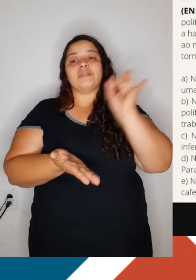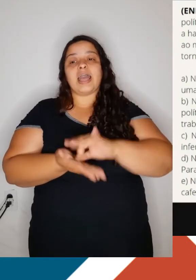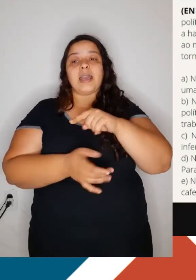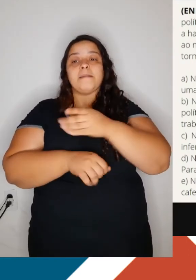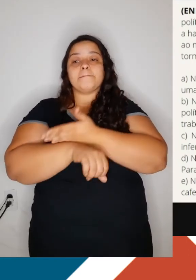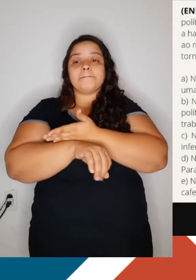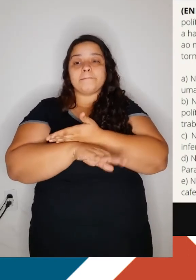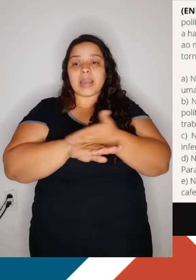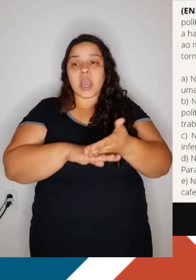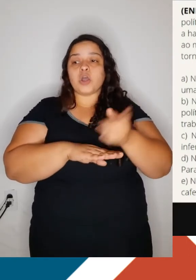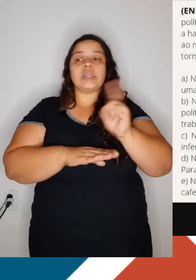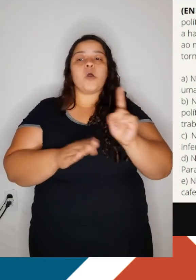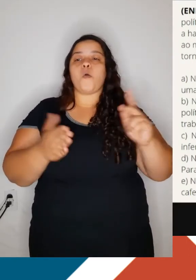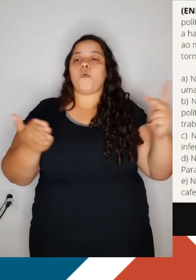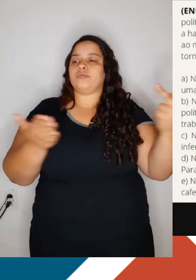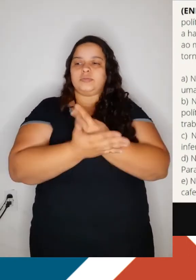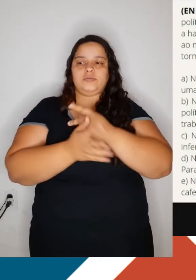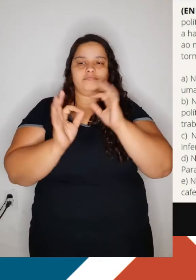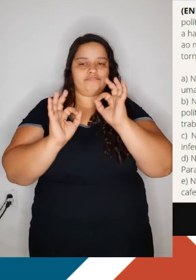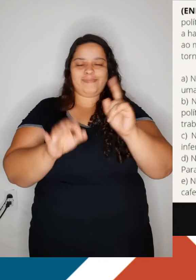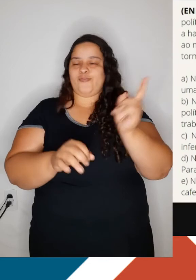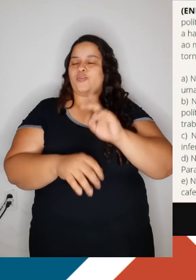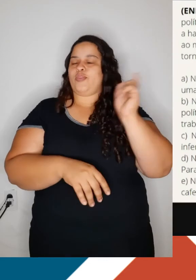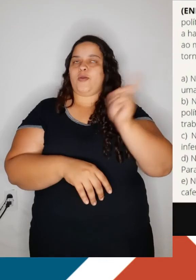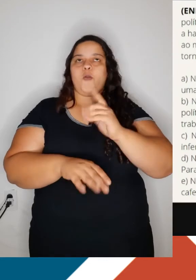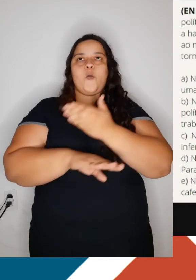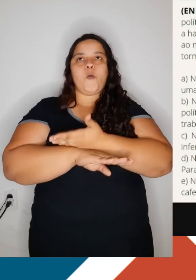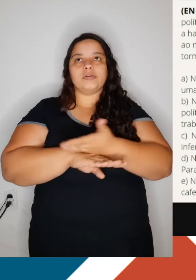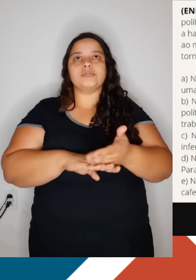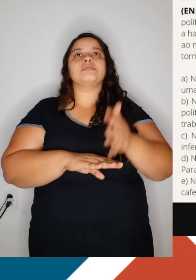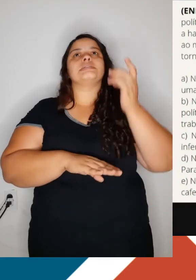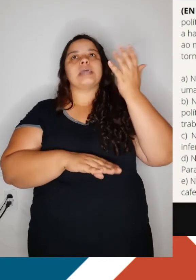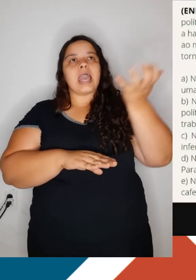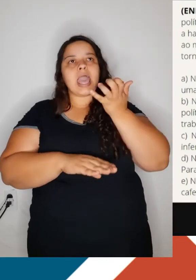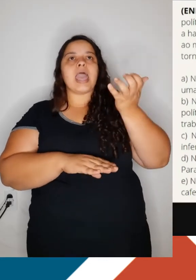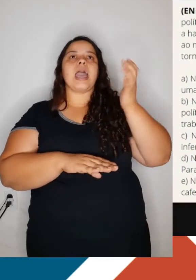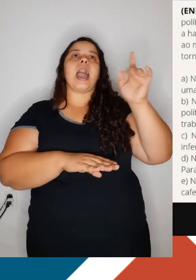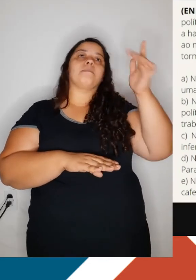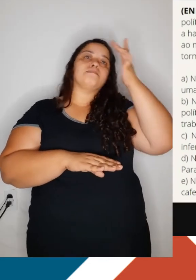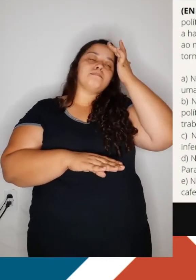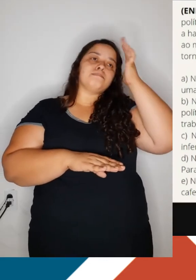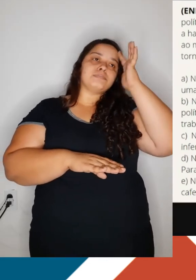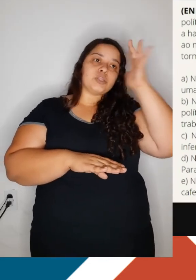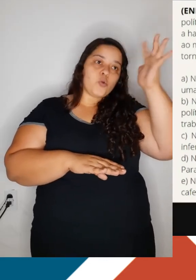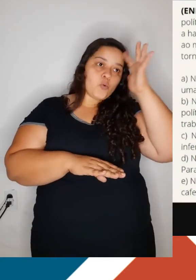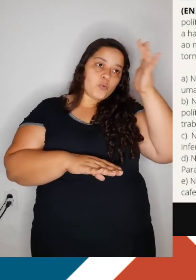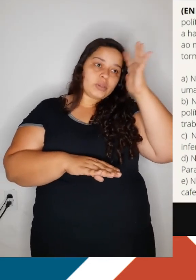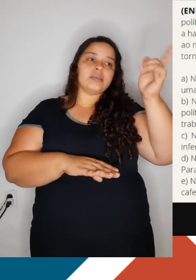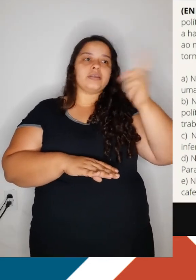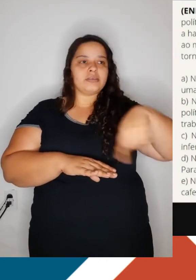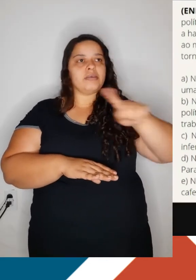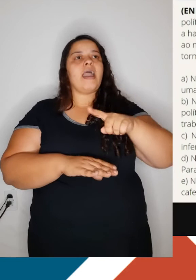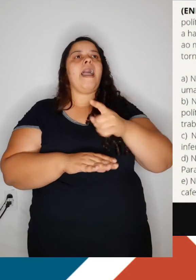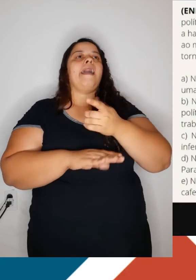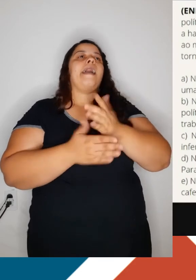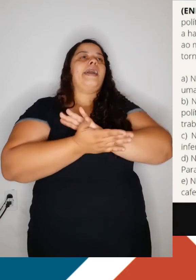população, mas a verdade é que esse branqueamento não aconteceu, né? Isso era algo perseguido por essas teorias racistas, e a gente vive num país